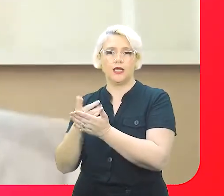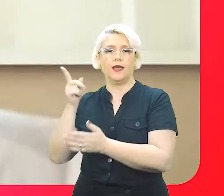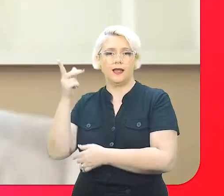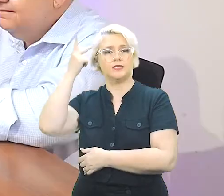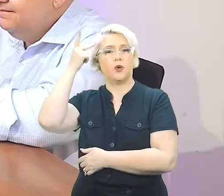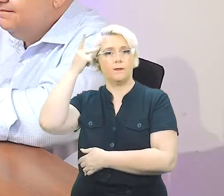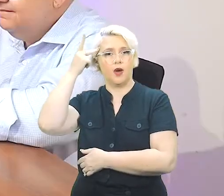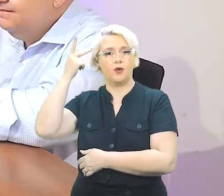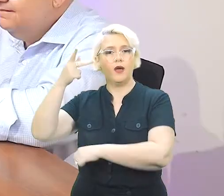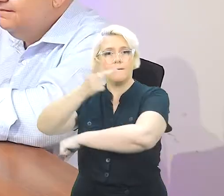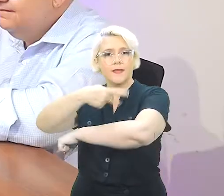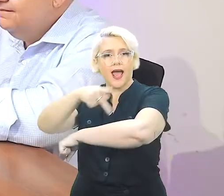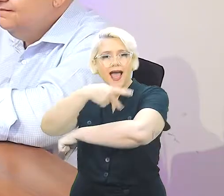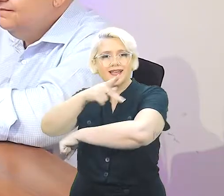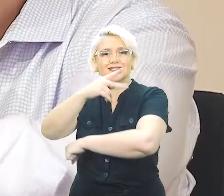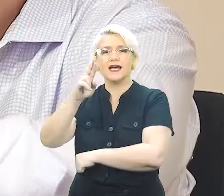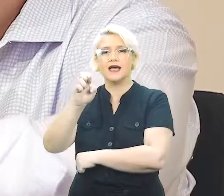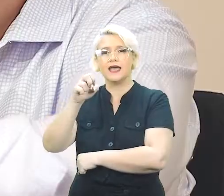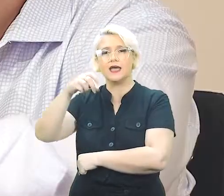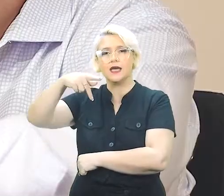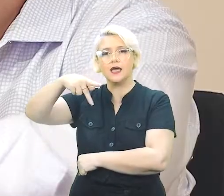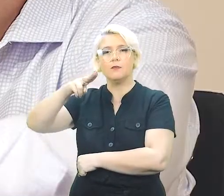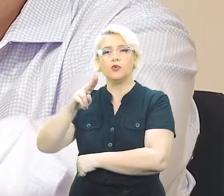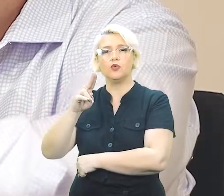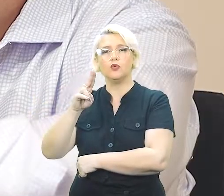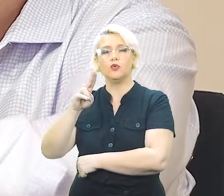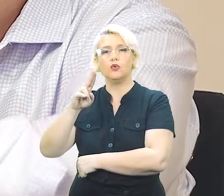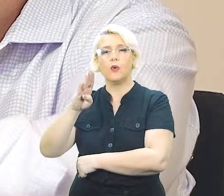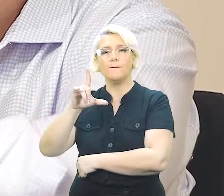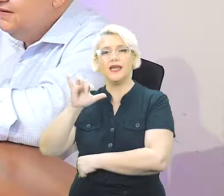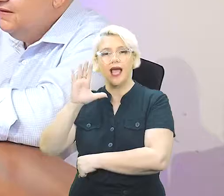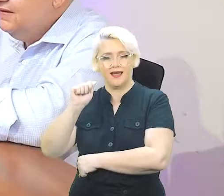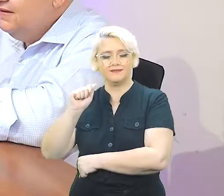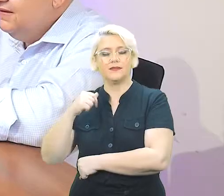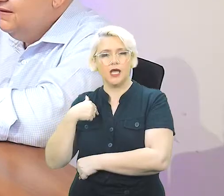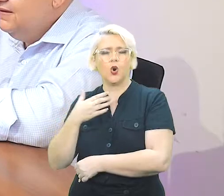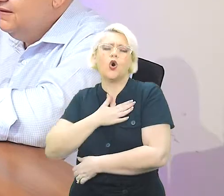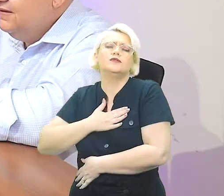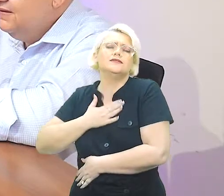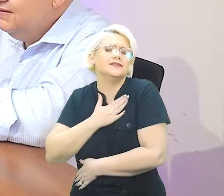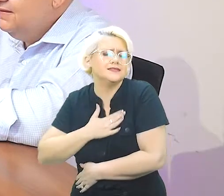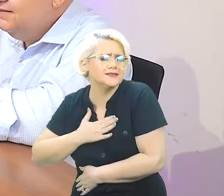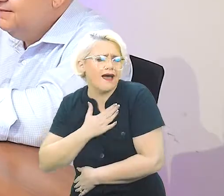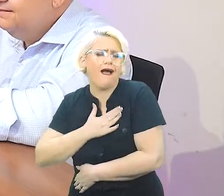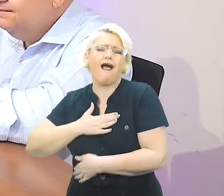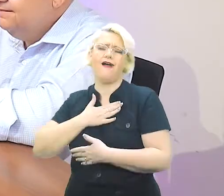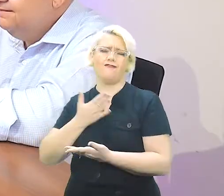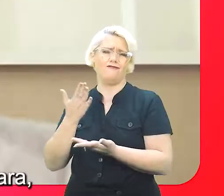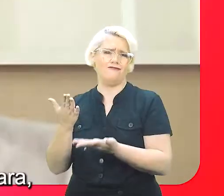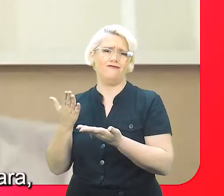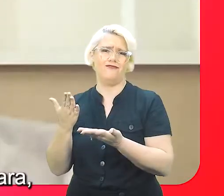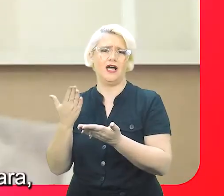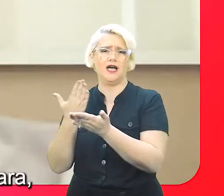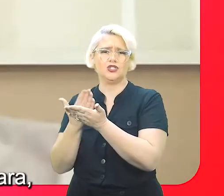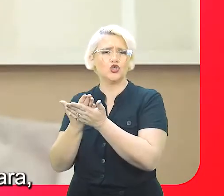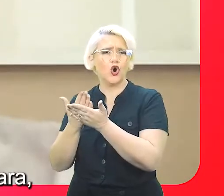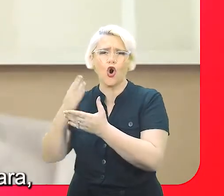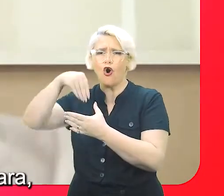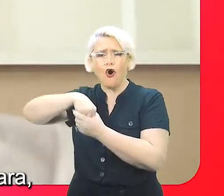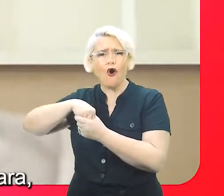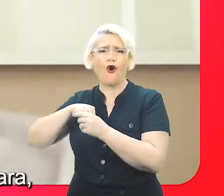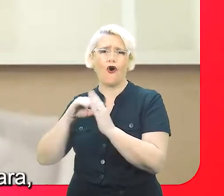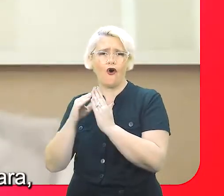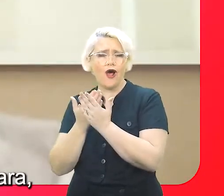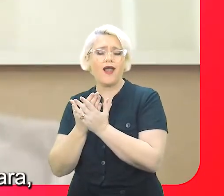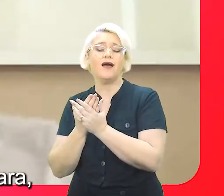São Paulo, na Praça da República. Certo. Eu gostava muito de escola,